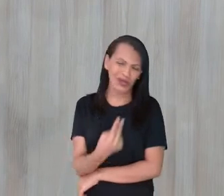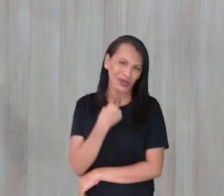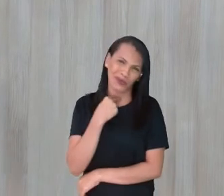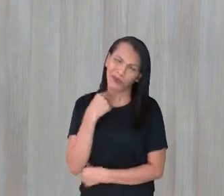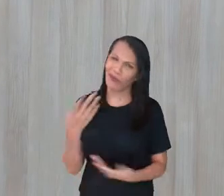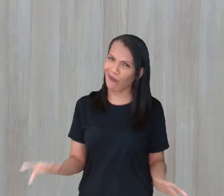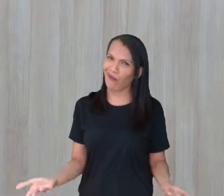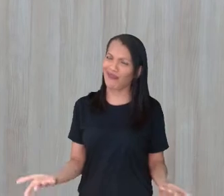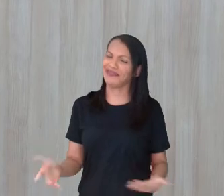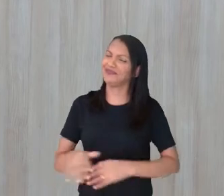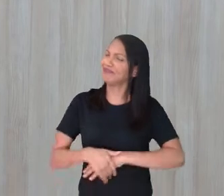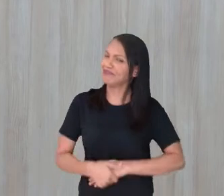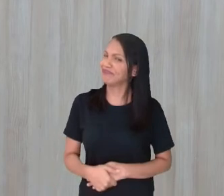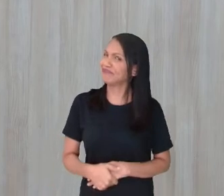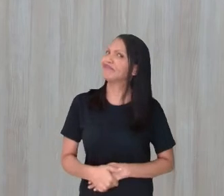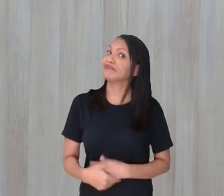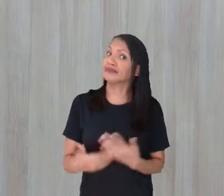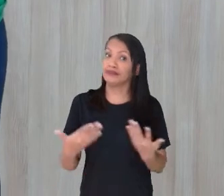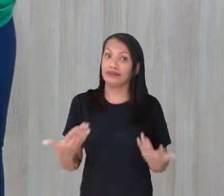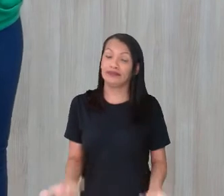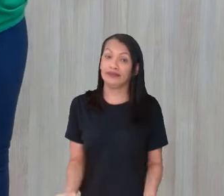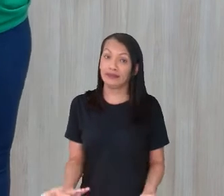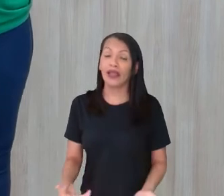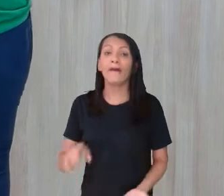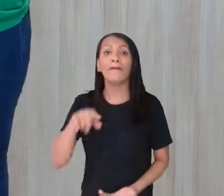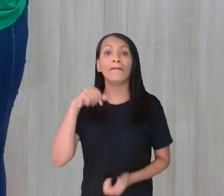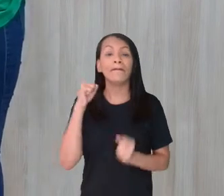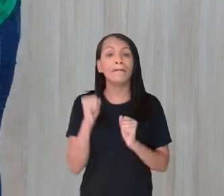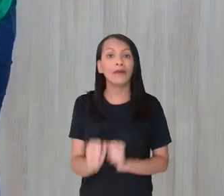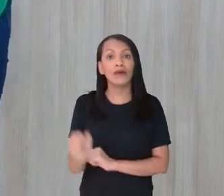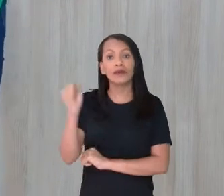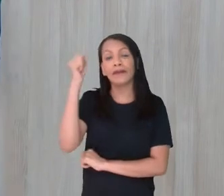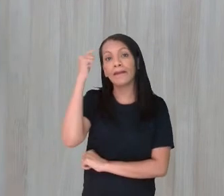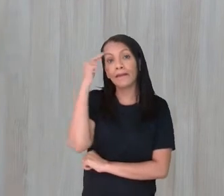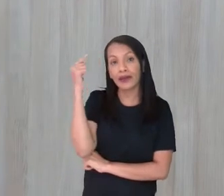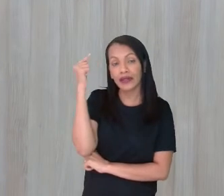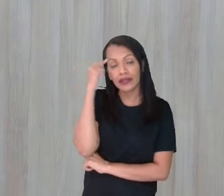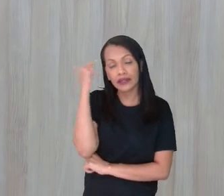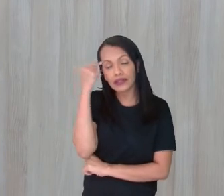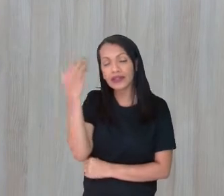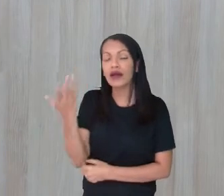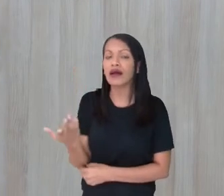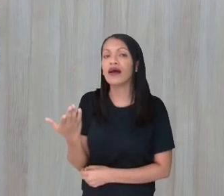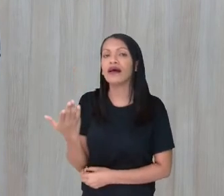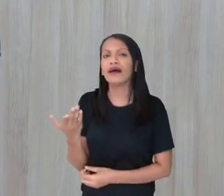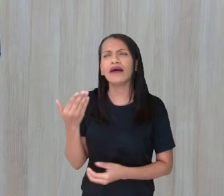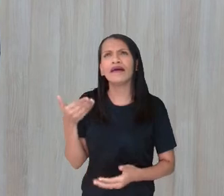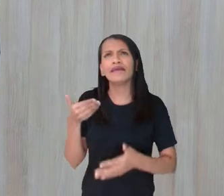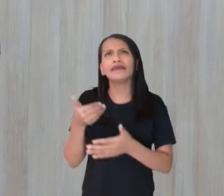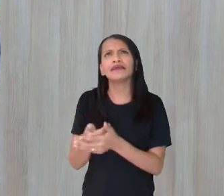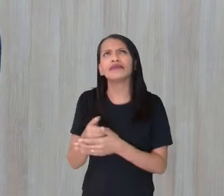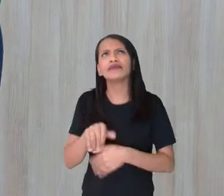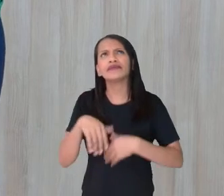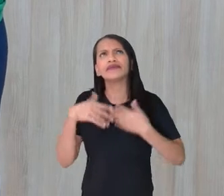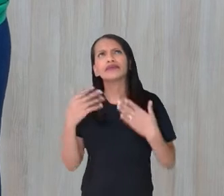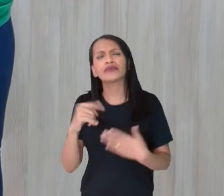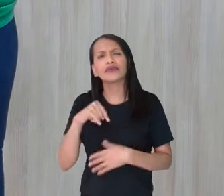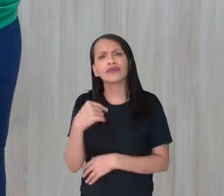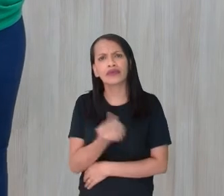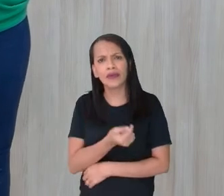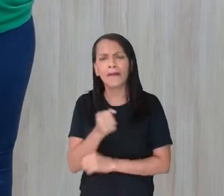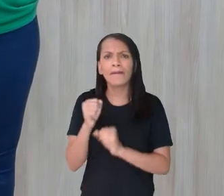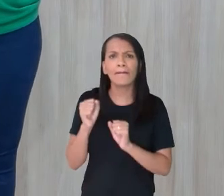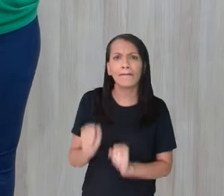pode. Isso aí, pessoal, a gente pode refletir sobre isso. Até que ponto a gente